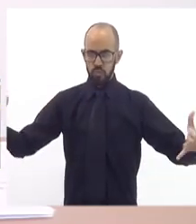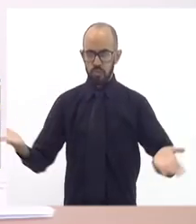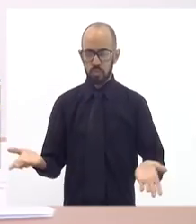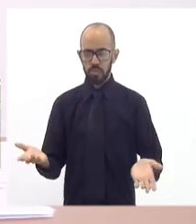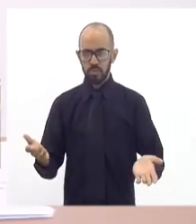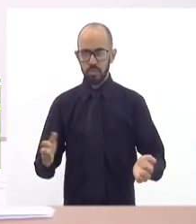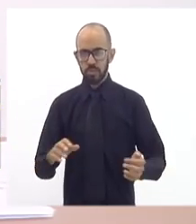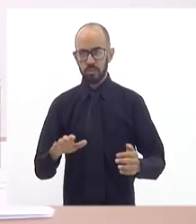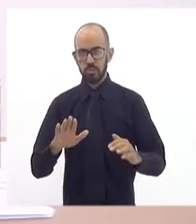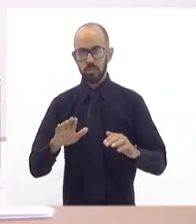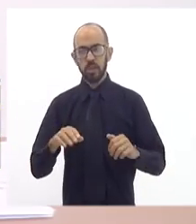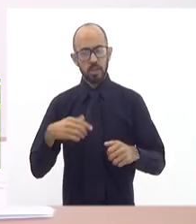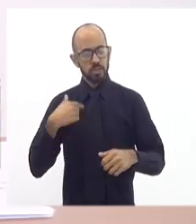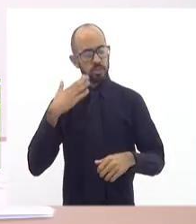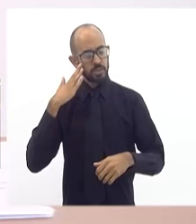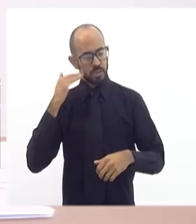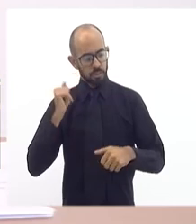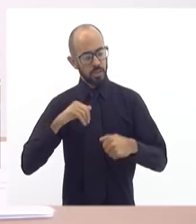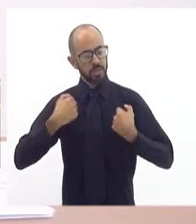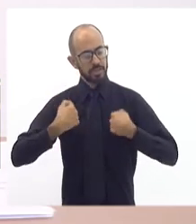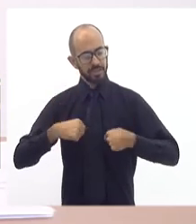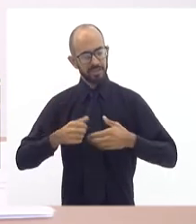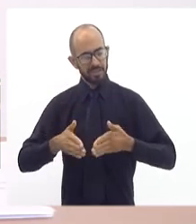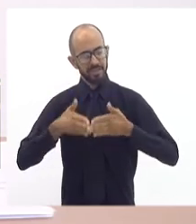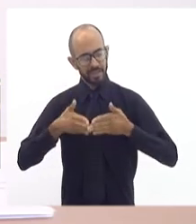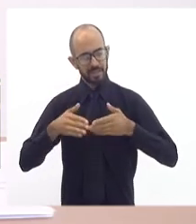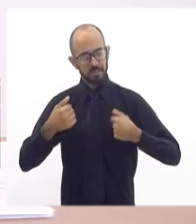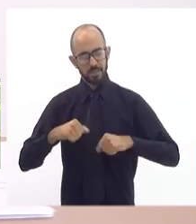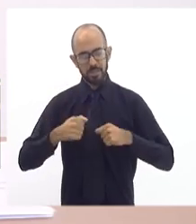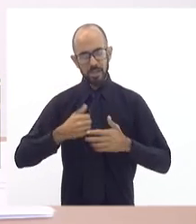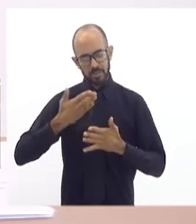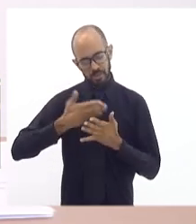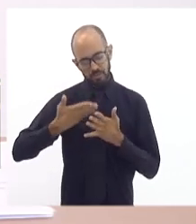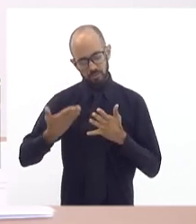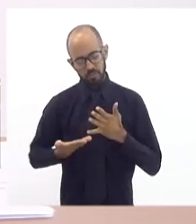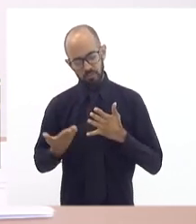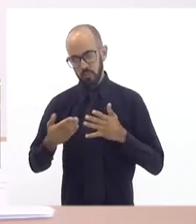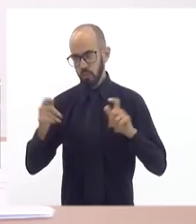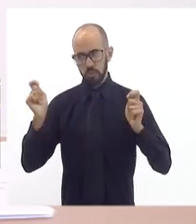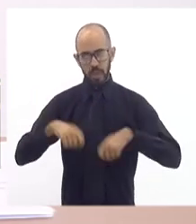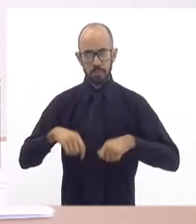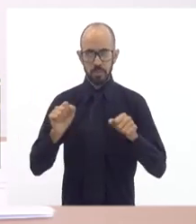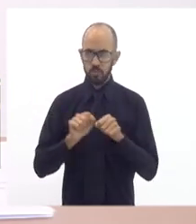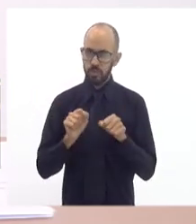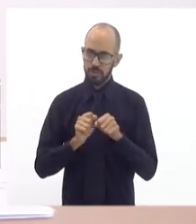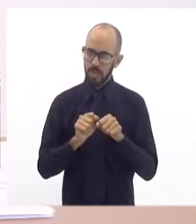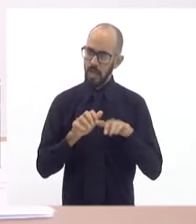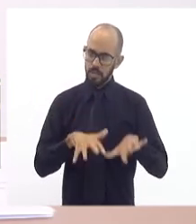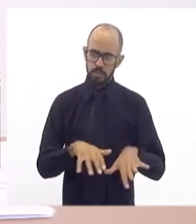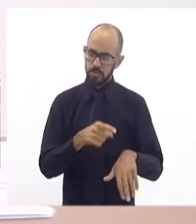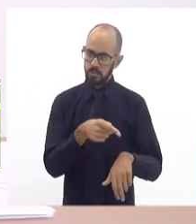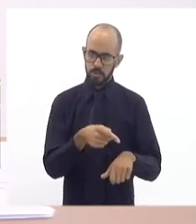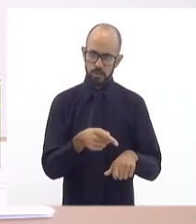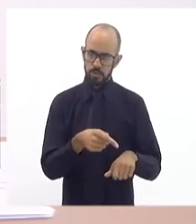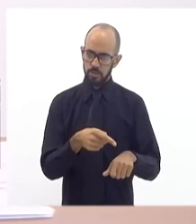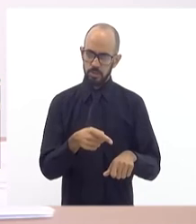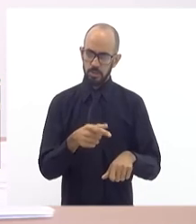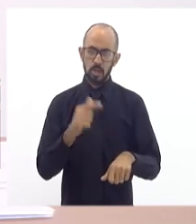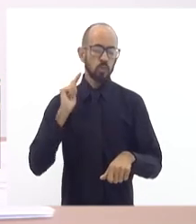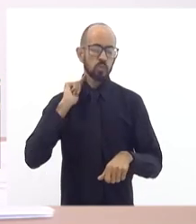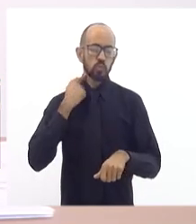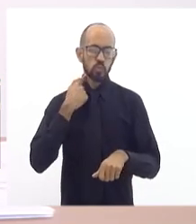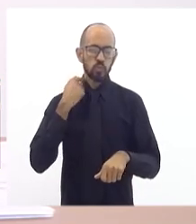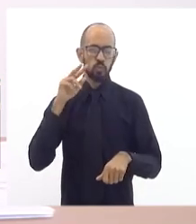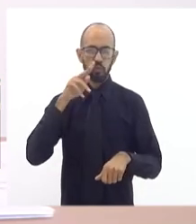licenciamento que ser fatiado não pode fazer um recenseamento de grande porte como esse um alto grau de agente